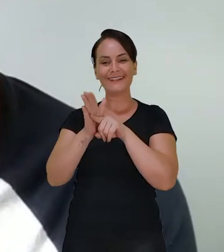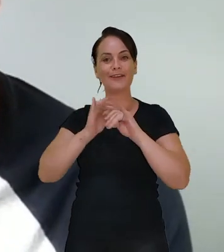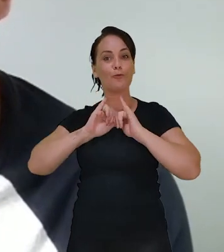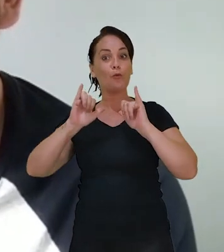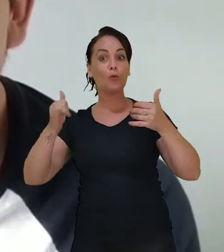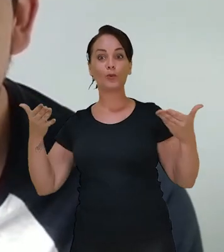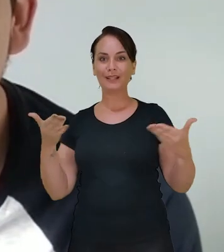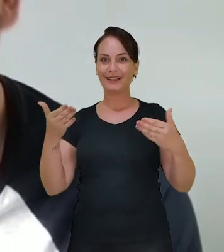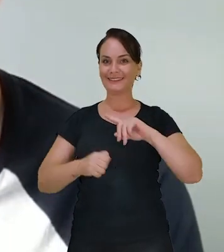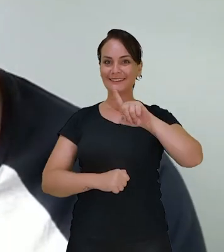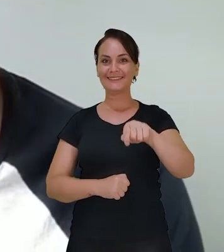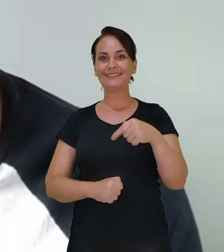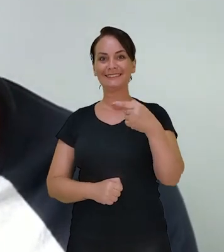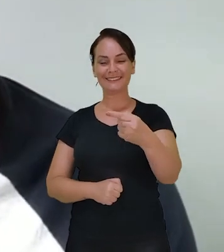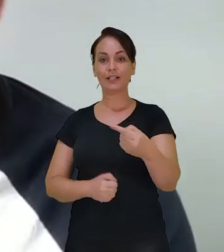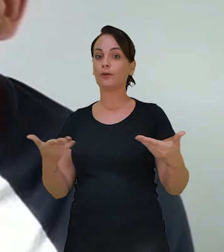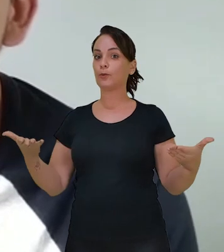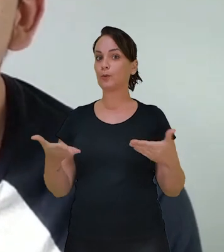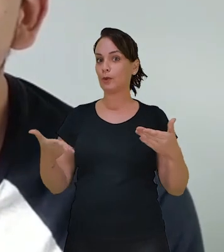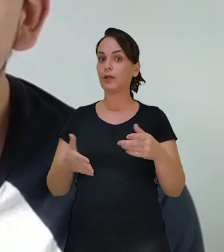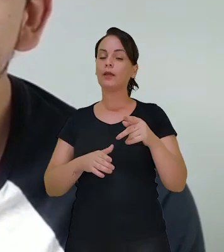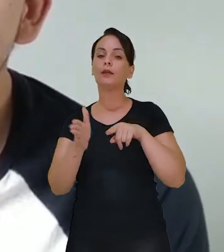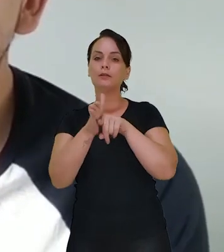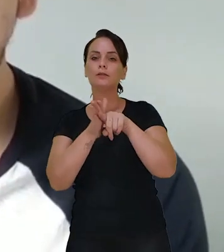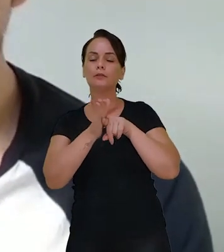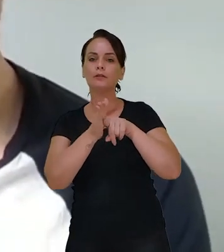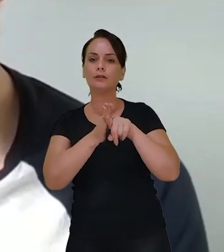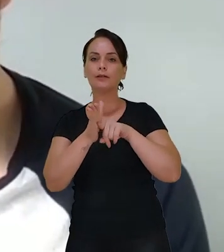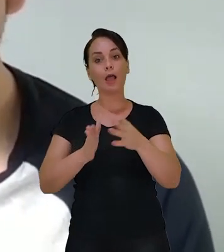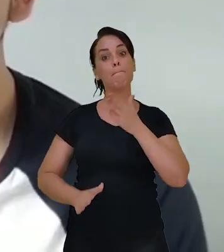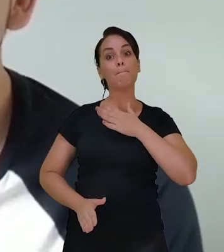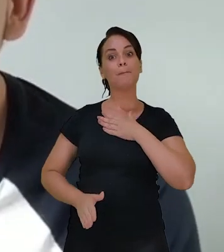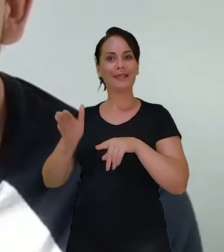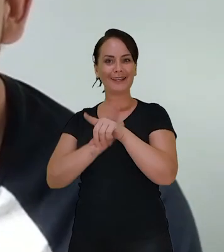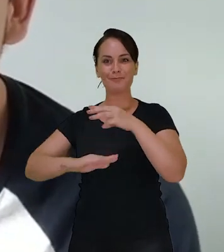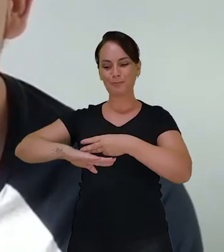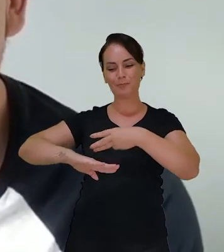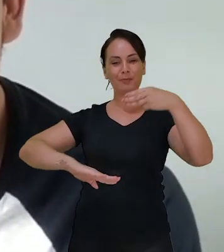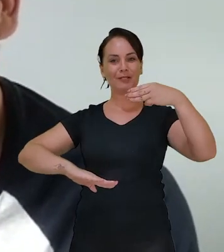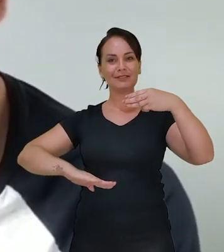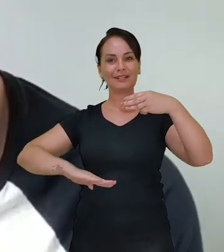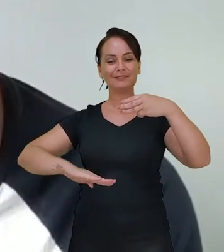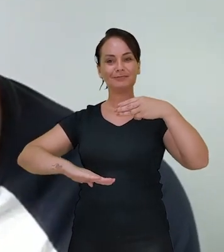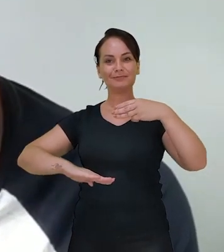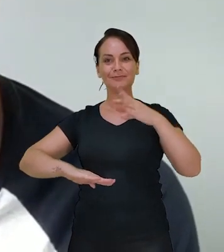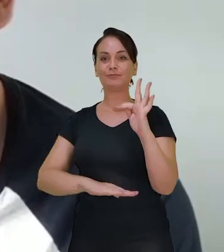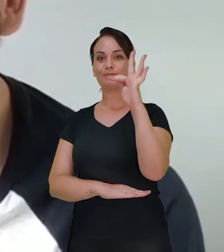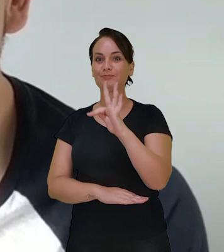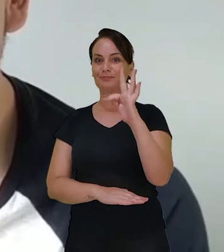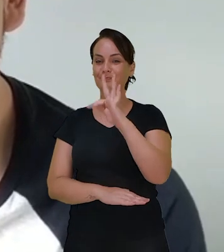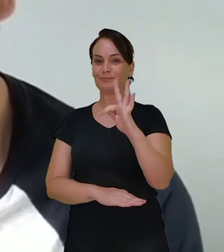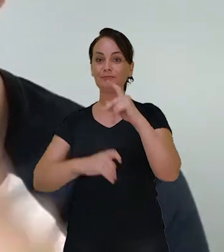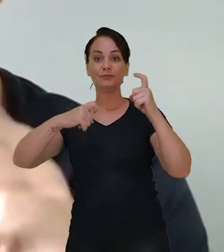para vocês na sequência. Atualmente, essa pesquisa é a minha pesquisa da minha dissertação de mestrado na Faculdade